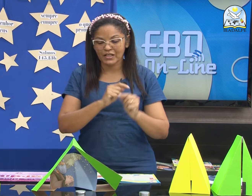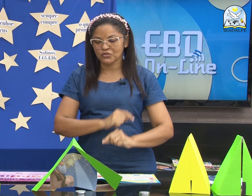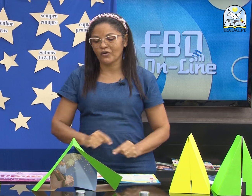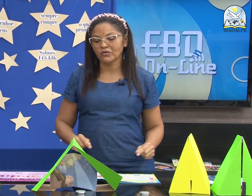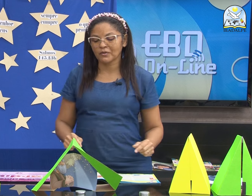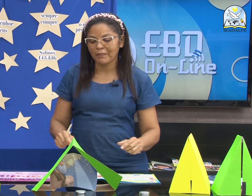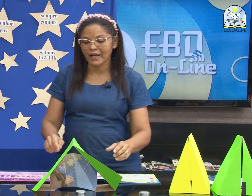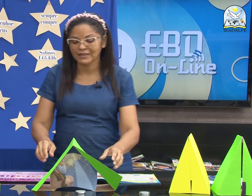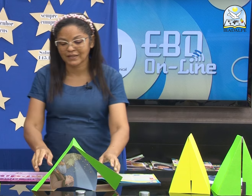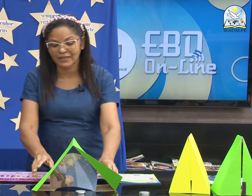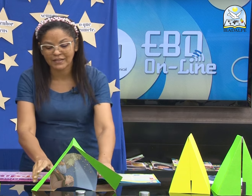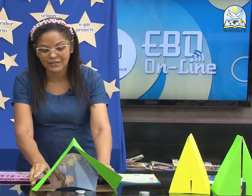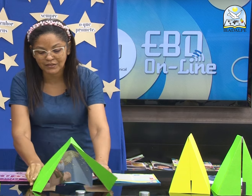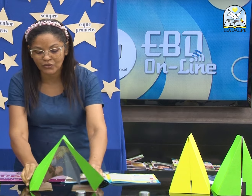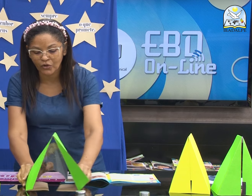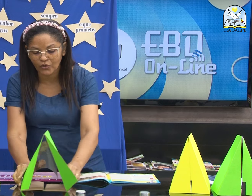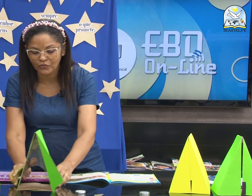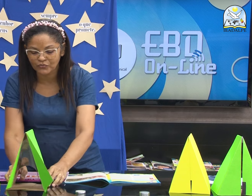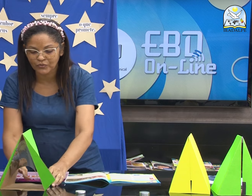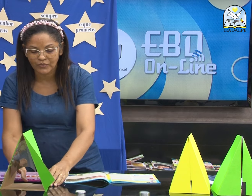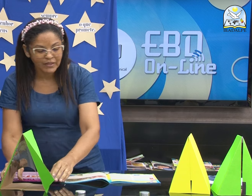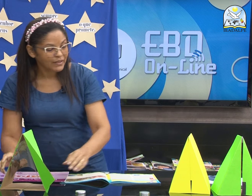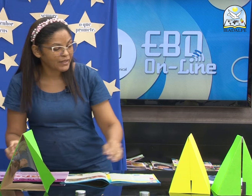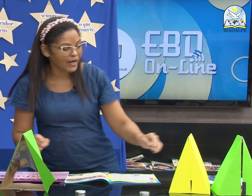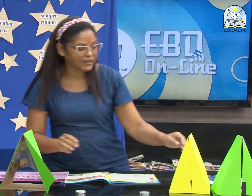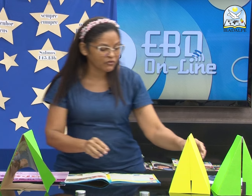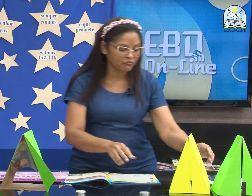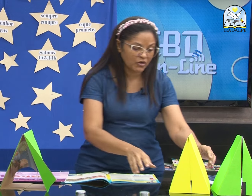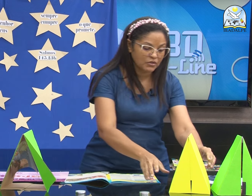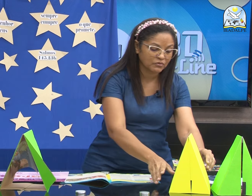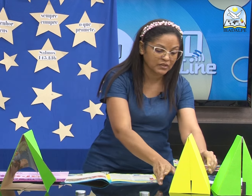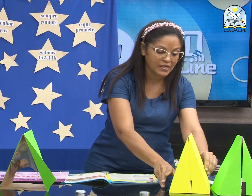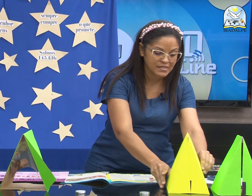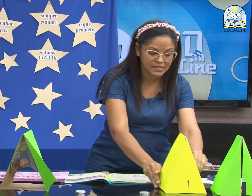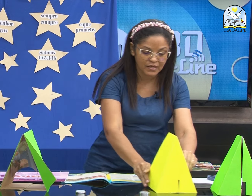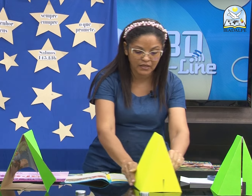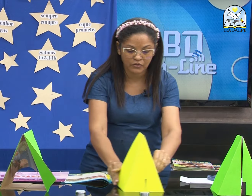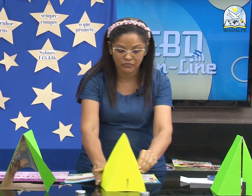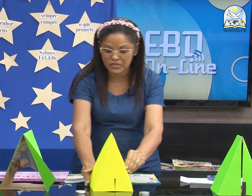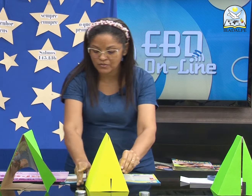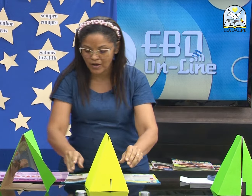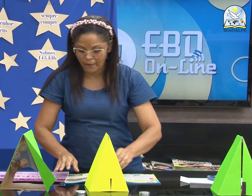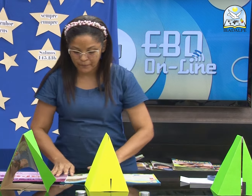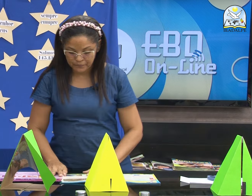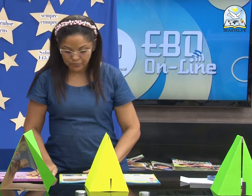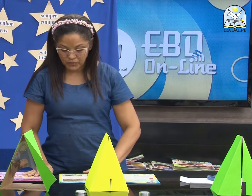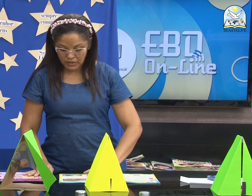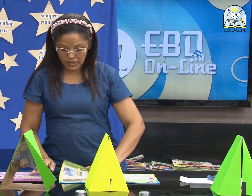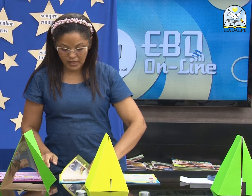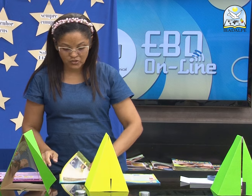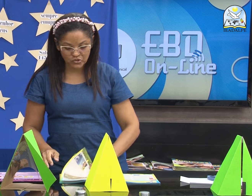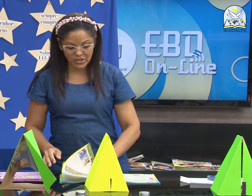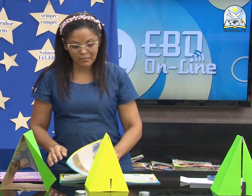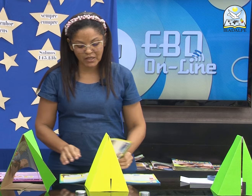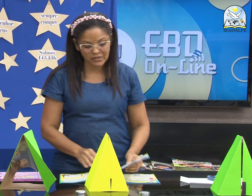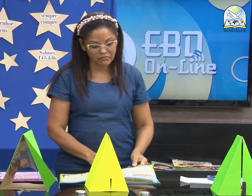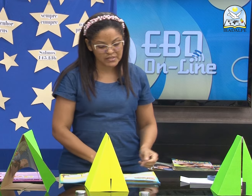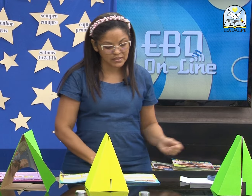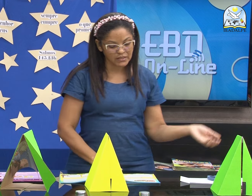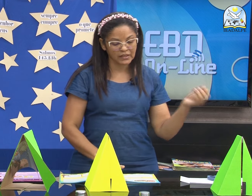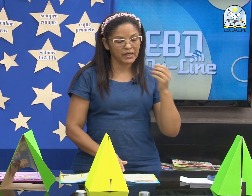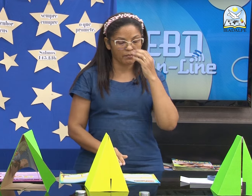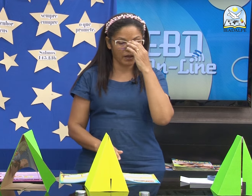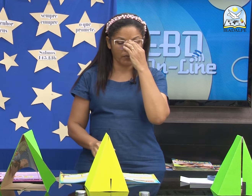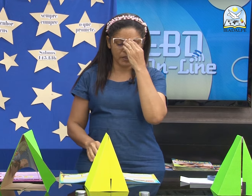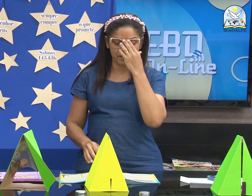todos eles voltam para a tenda de novo e aqui vem o terceiro visual que é justamente a